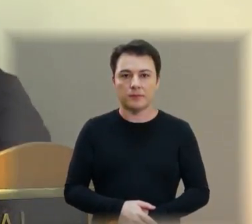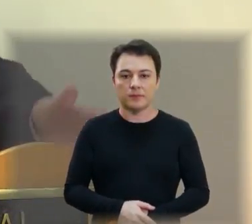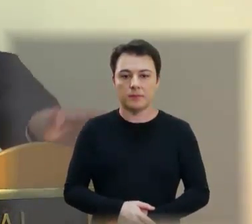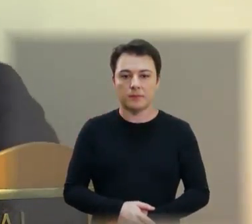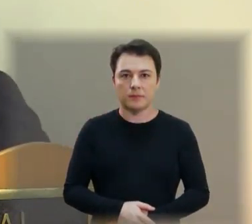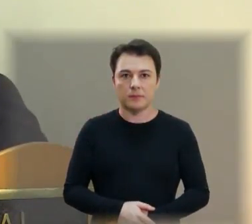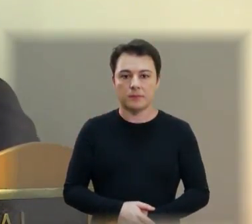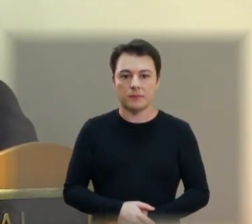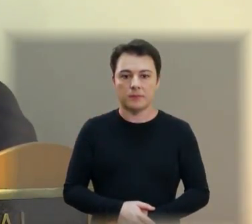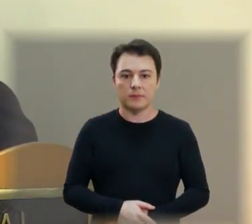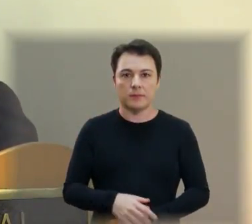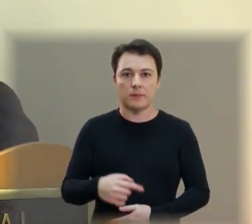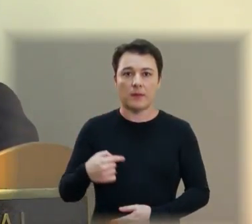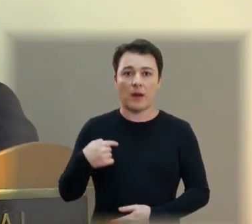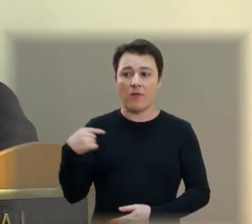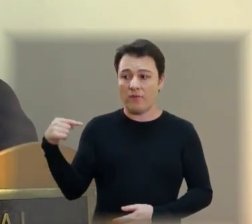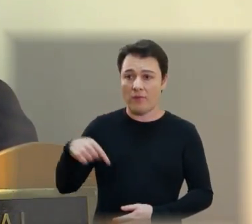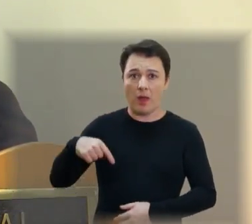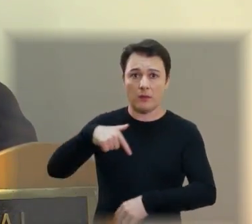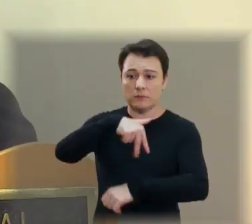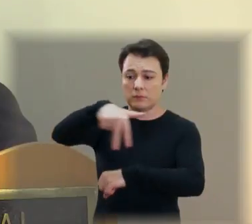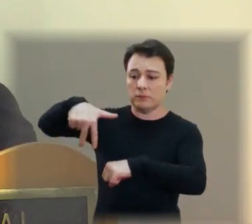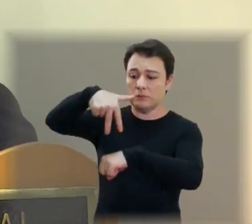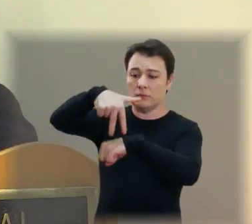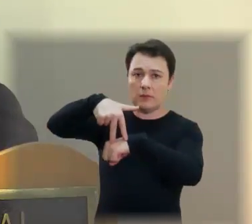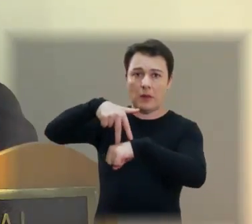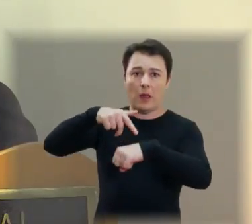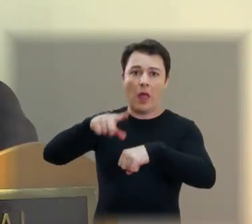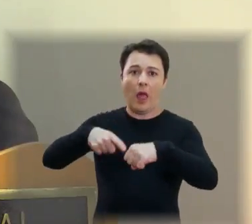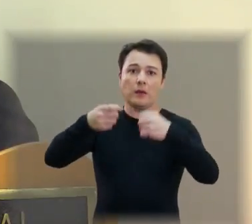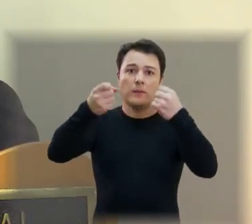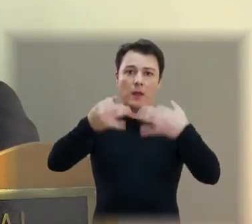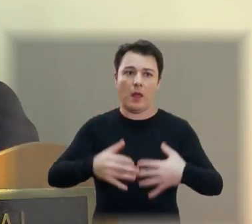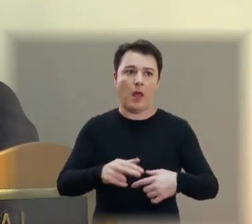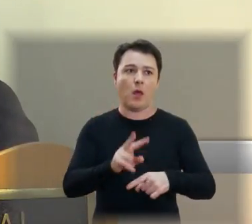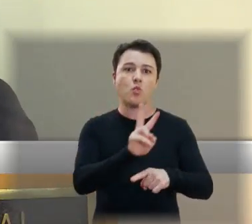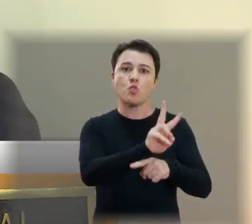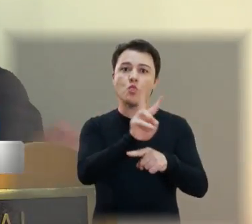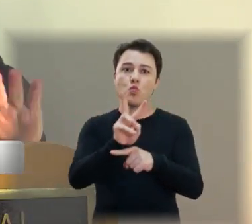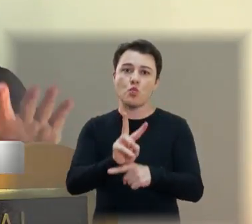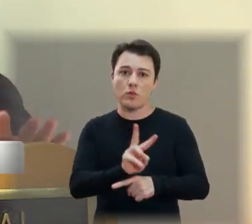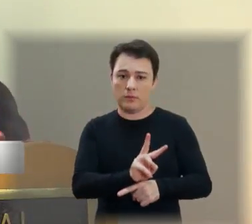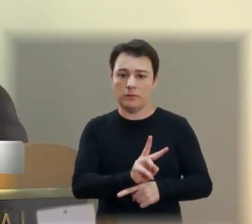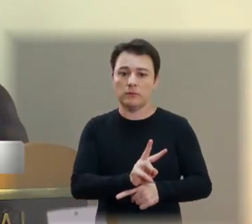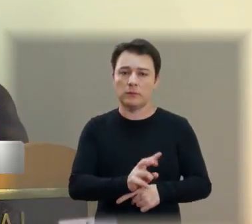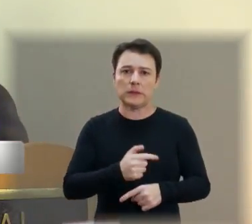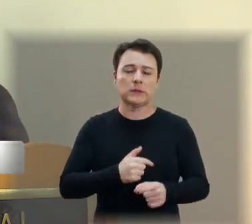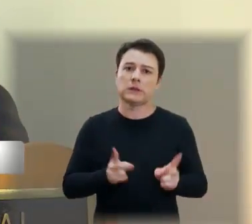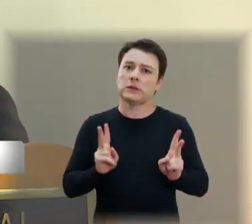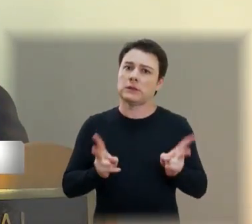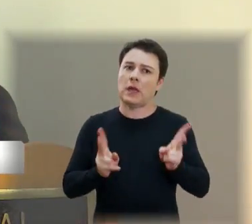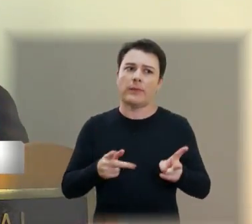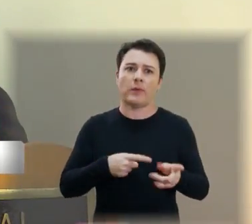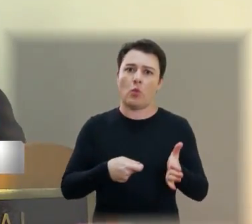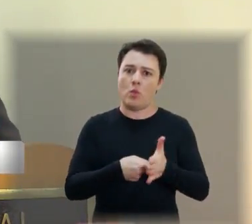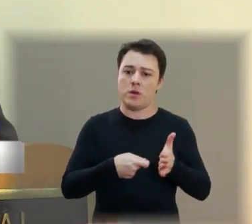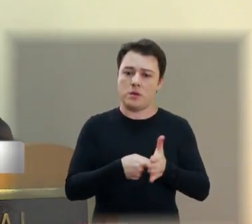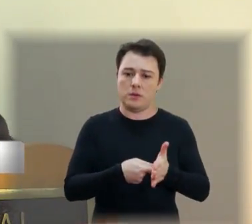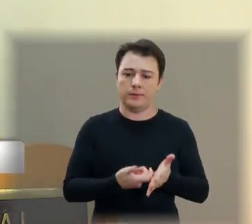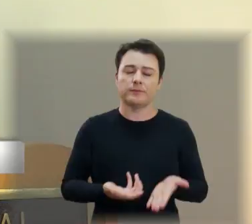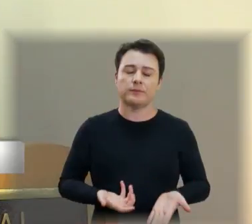A gente vem para usar a tribuna mais uma vez para falar de zeladoria também, viu, gente? Nós estamos sempre cobrando aqui.